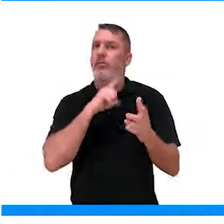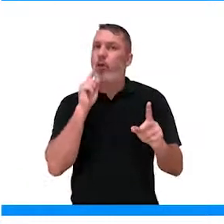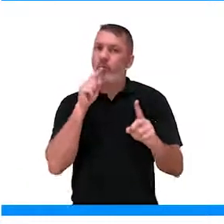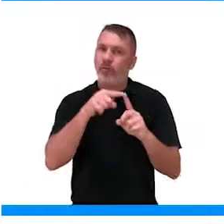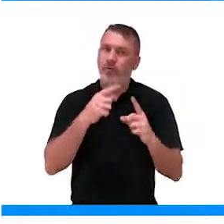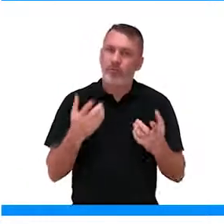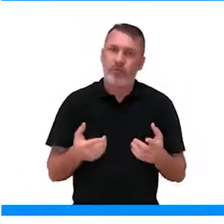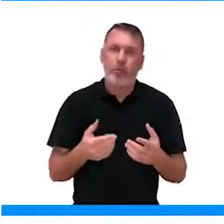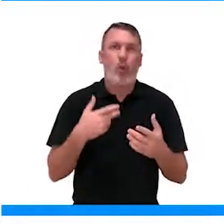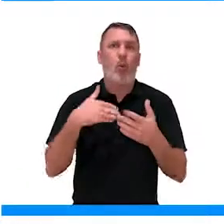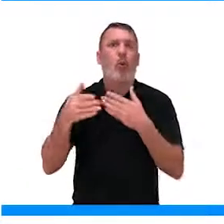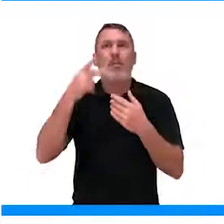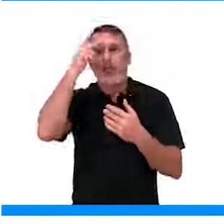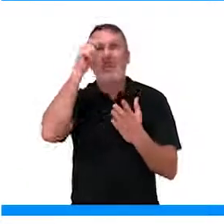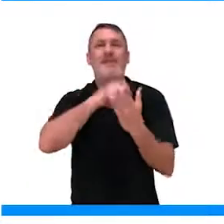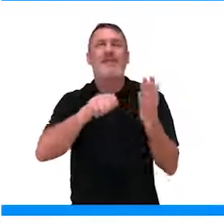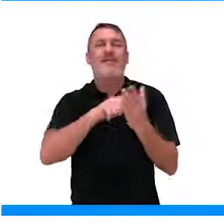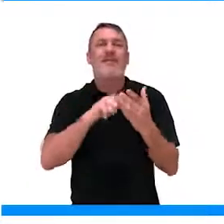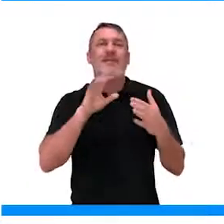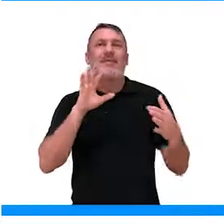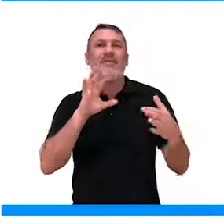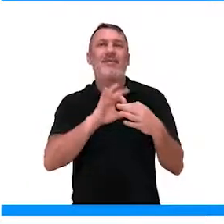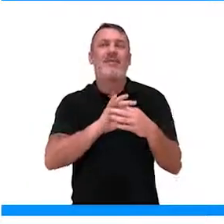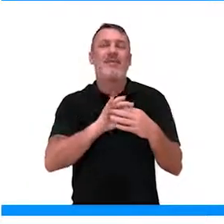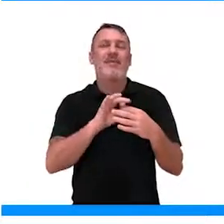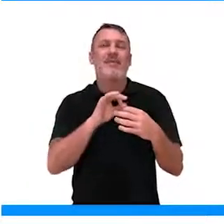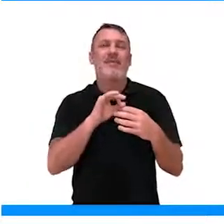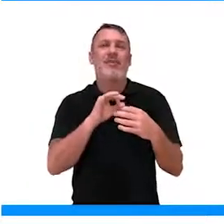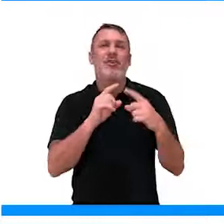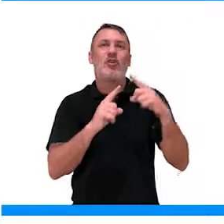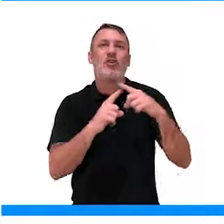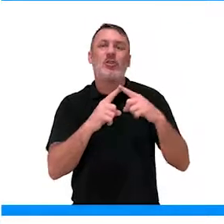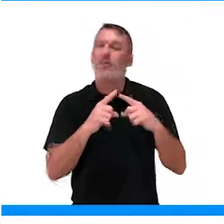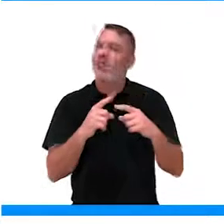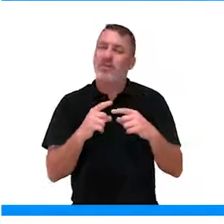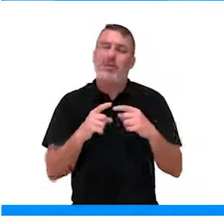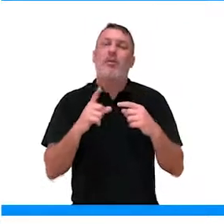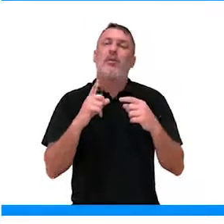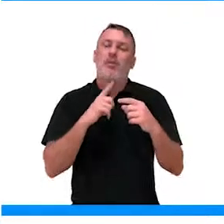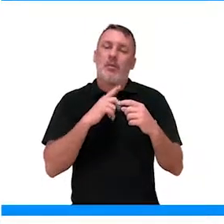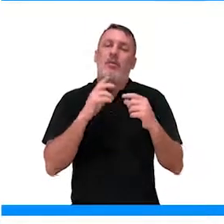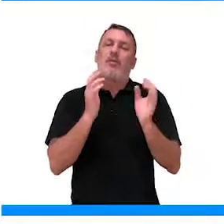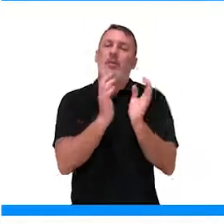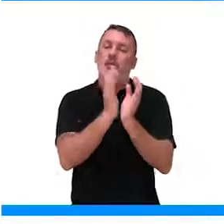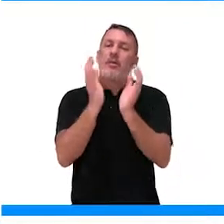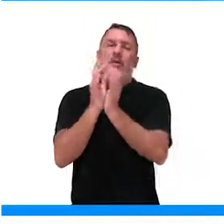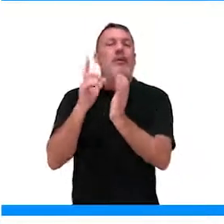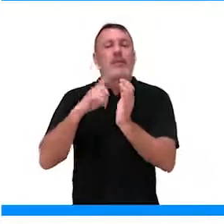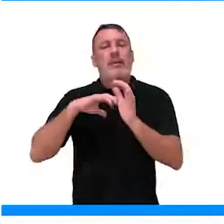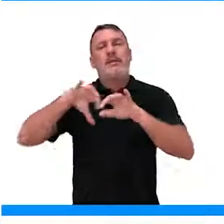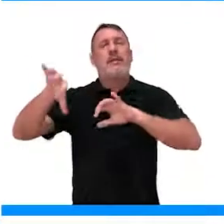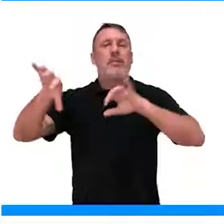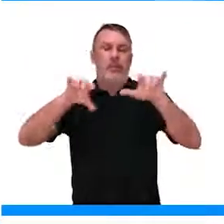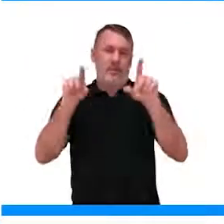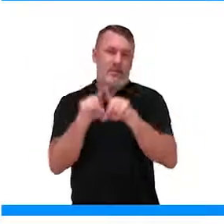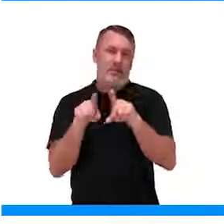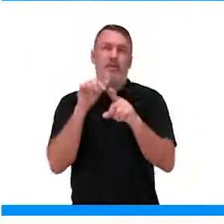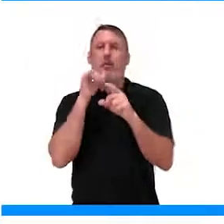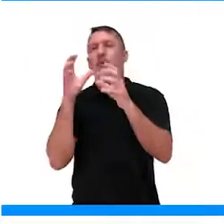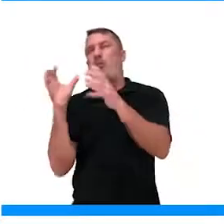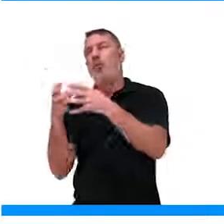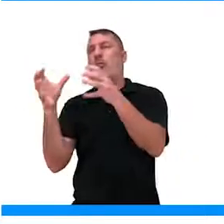escreve esse tipo de texto acadêmico, não é todo mundo que faz. Então, os gêneros textuais, eles também acontecem em nichos,